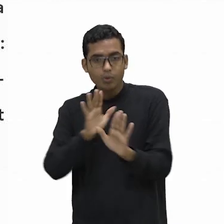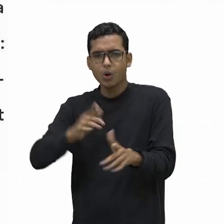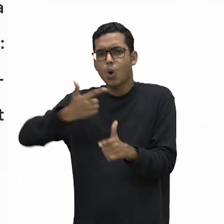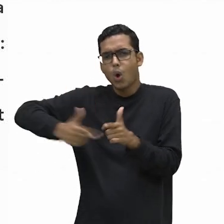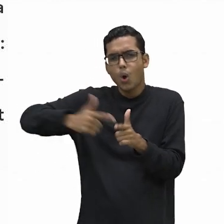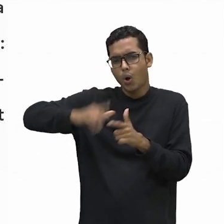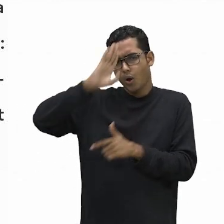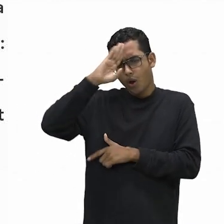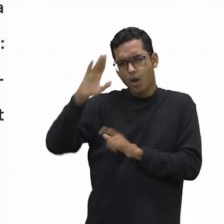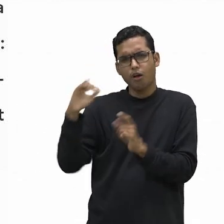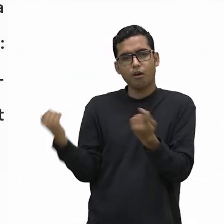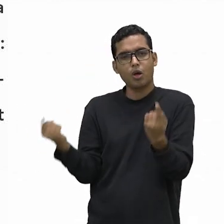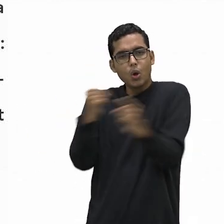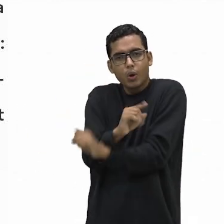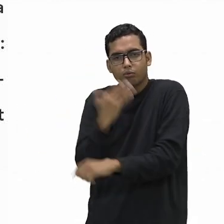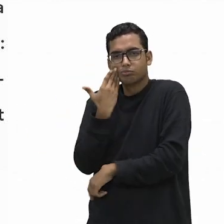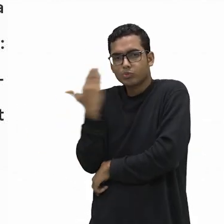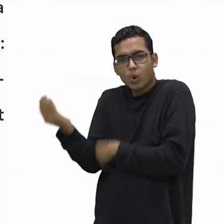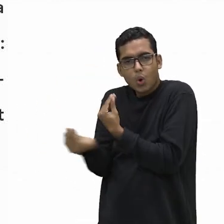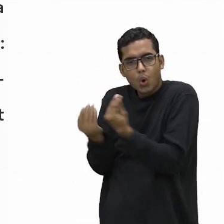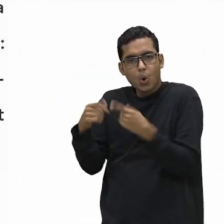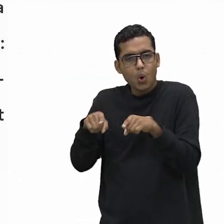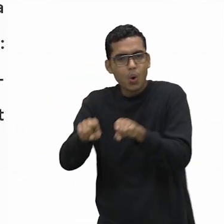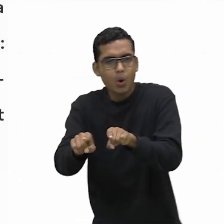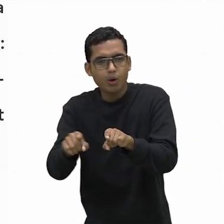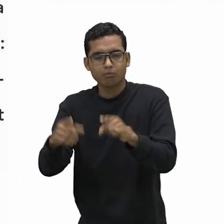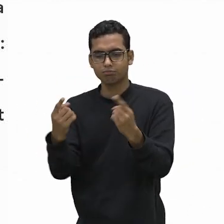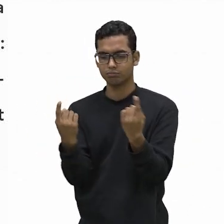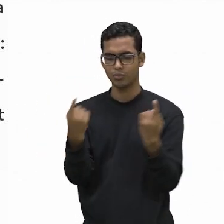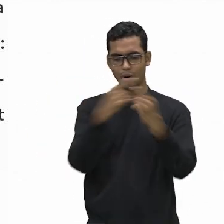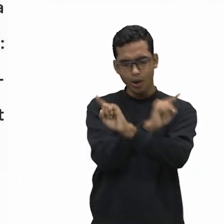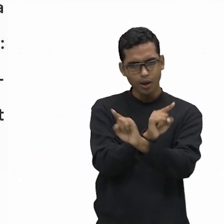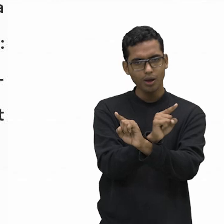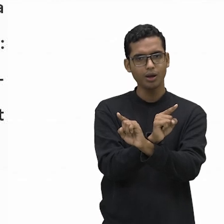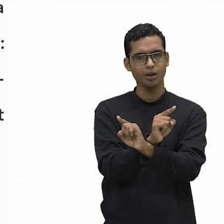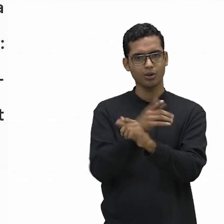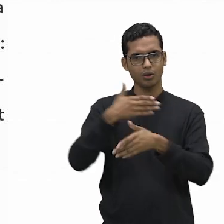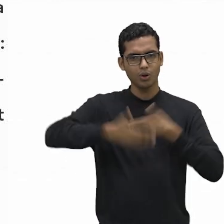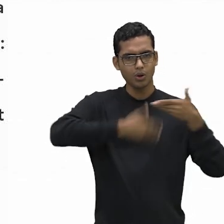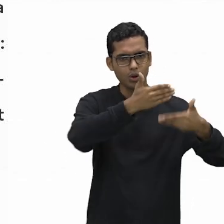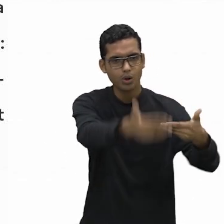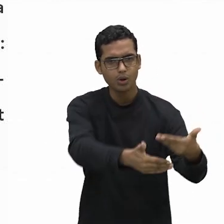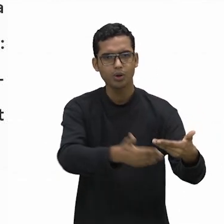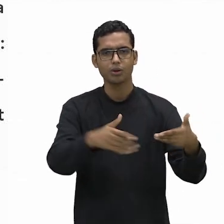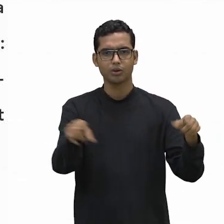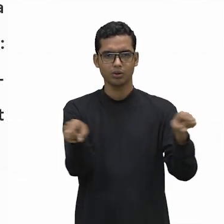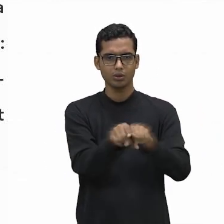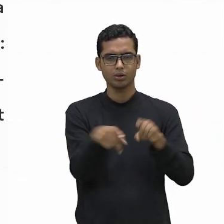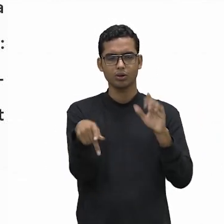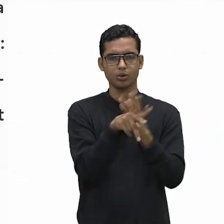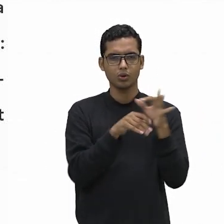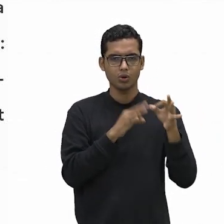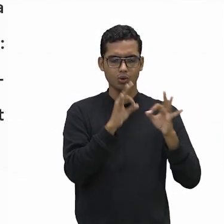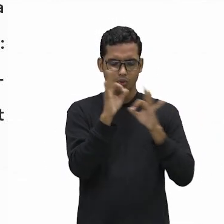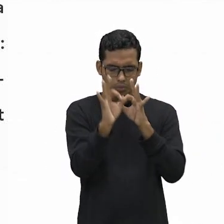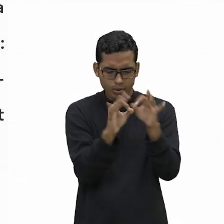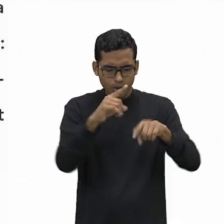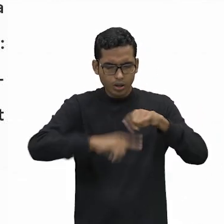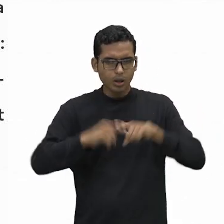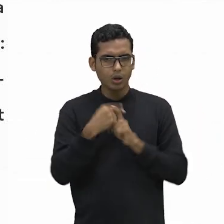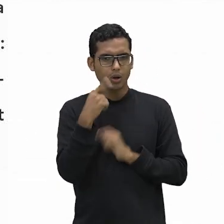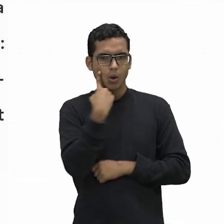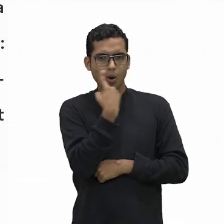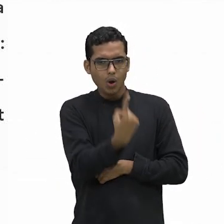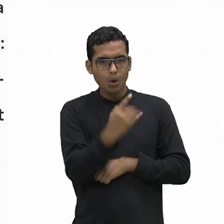da irreversibilidade é como conciliar a irreversibilidade dos processos macroscópicos com a